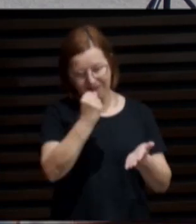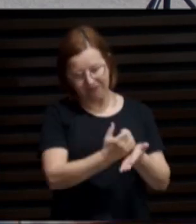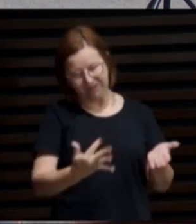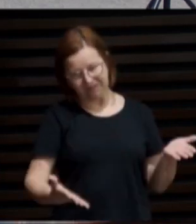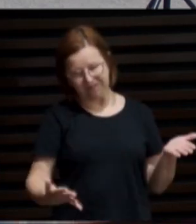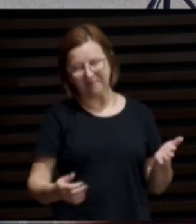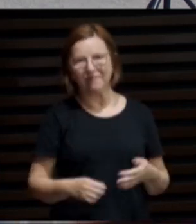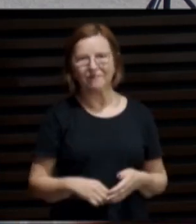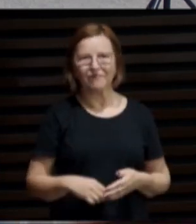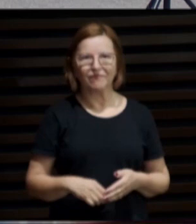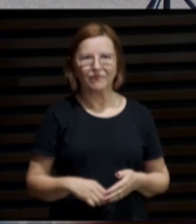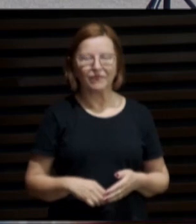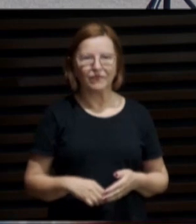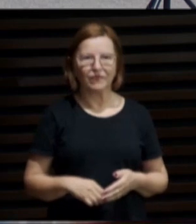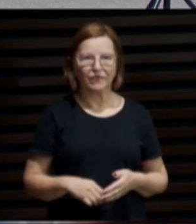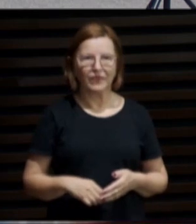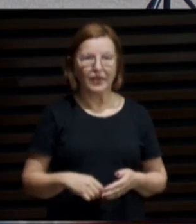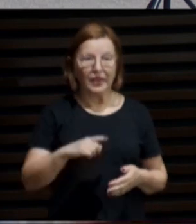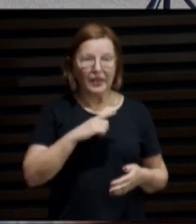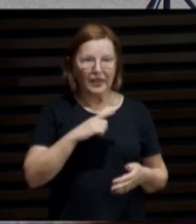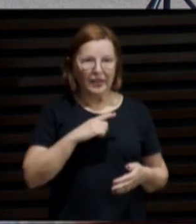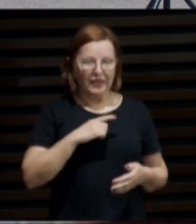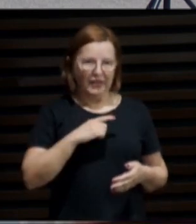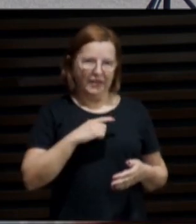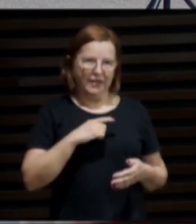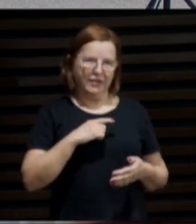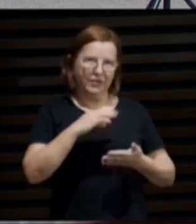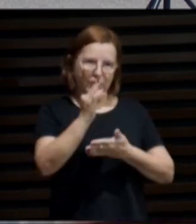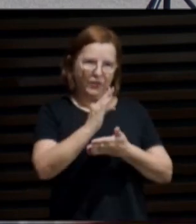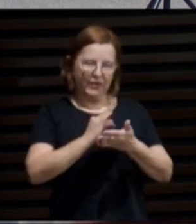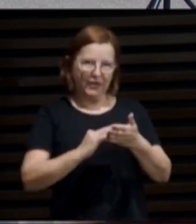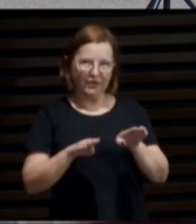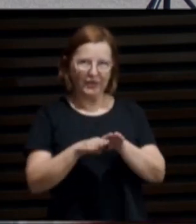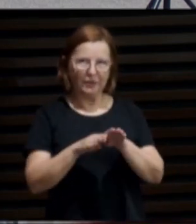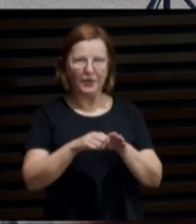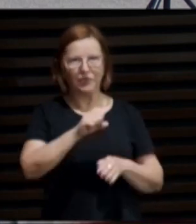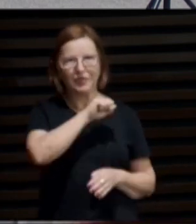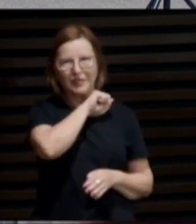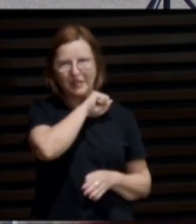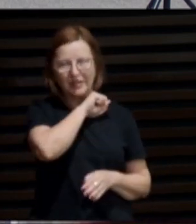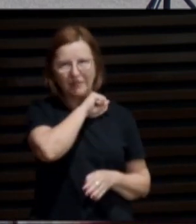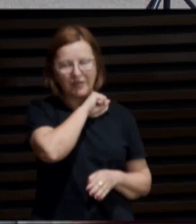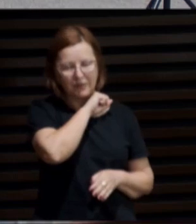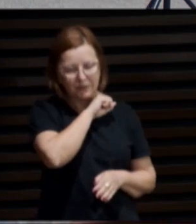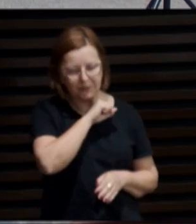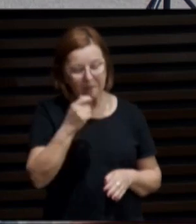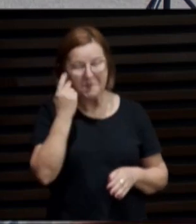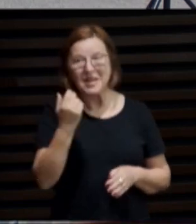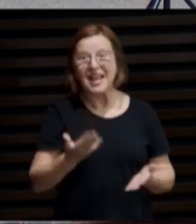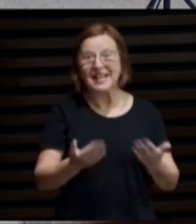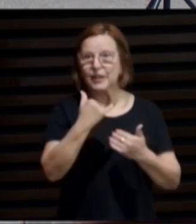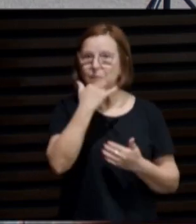outro contexto, que não é especificamente um contexto de um sacrifício para perdão de pecados. E é o caso